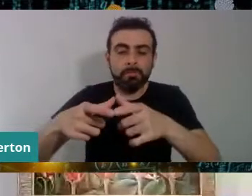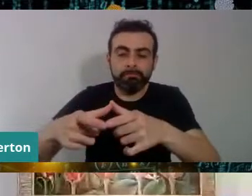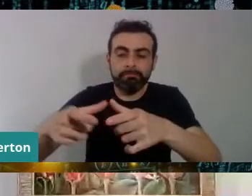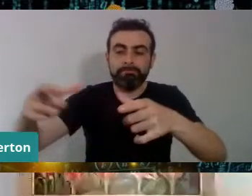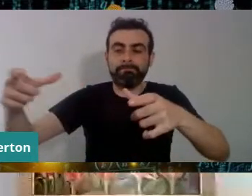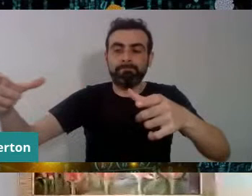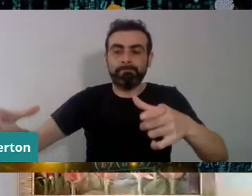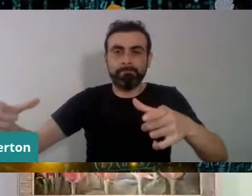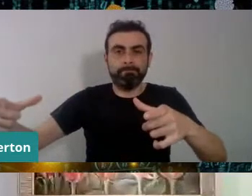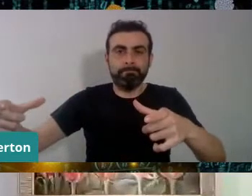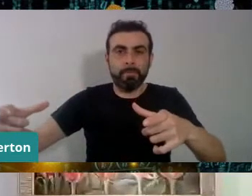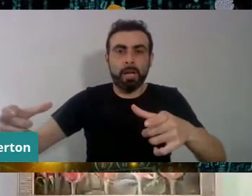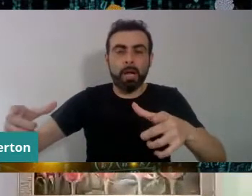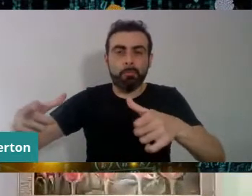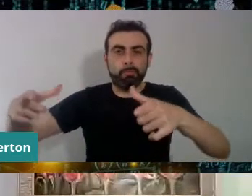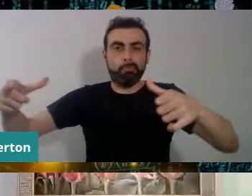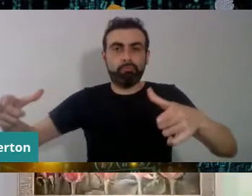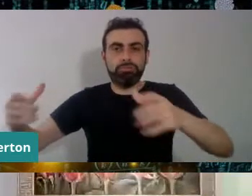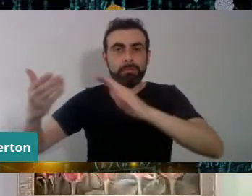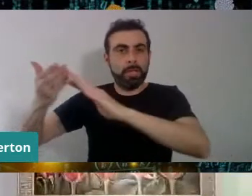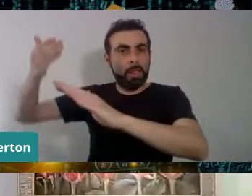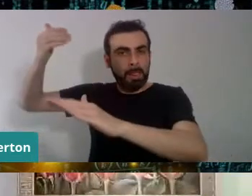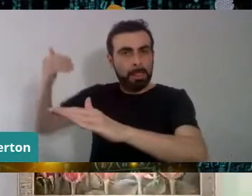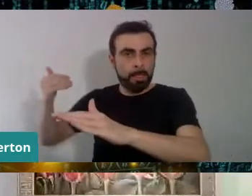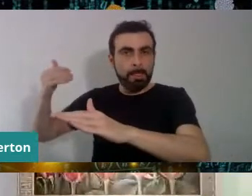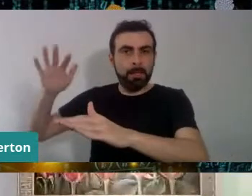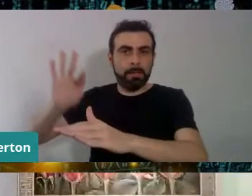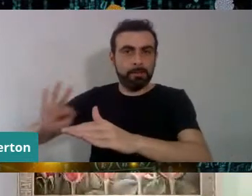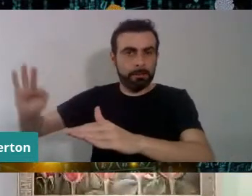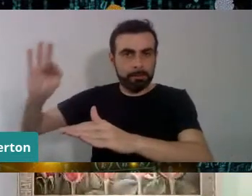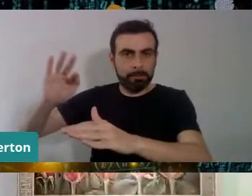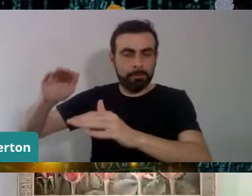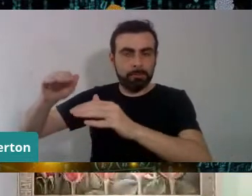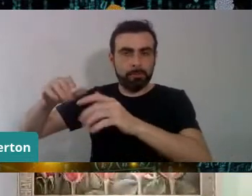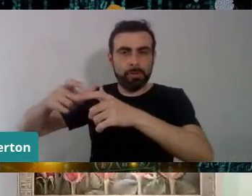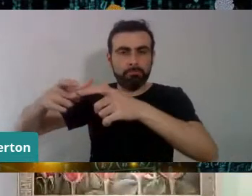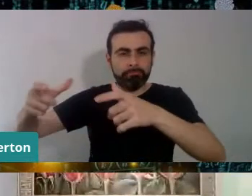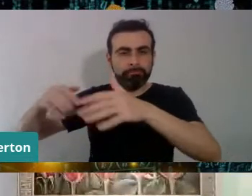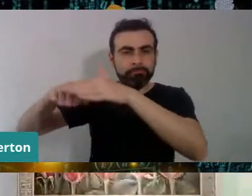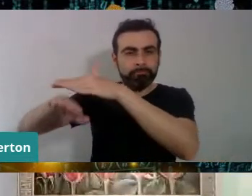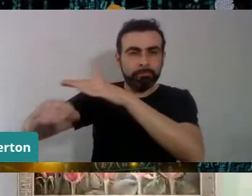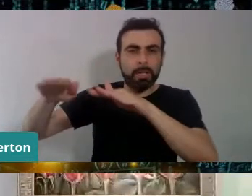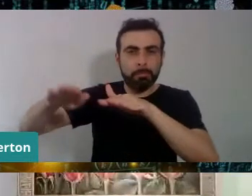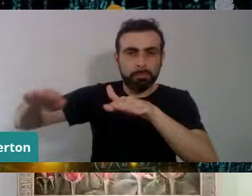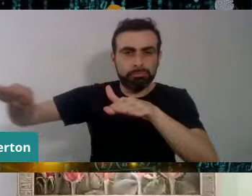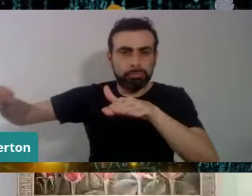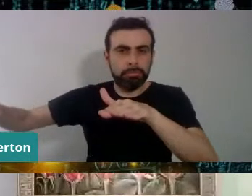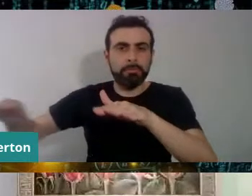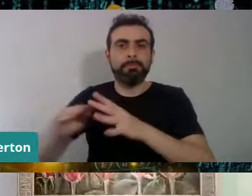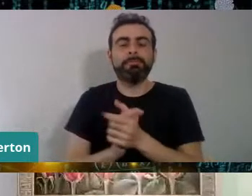até hoje lá atrás da Fafija, né? E depois